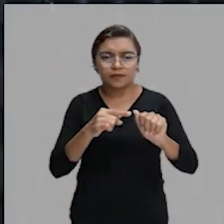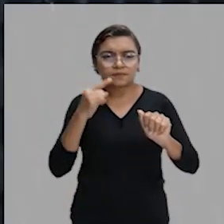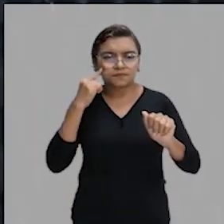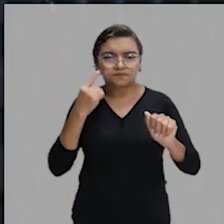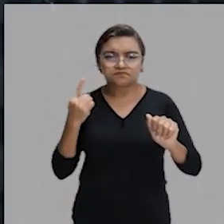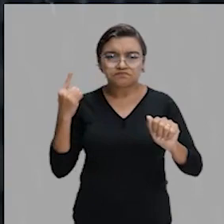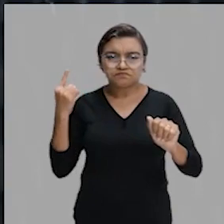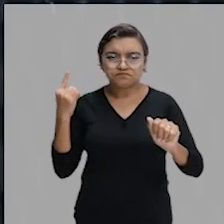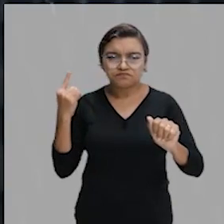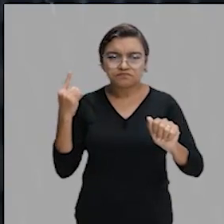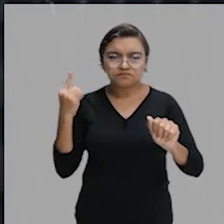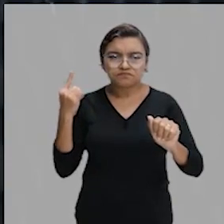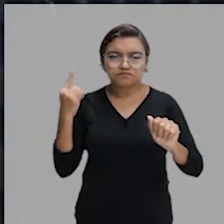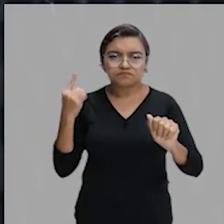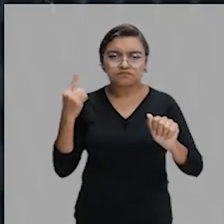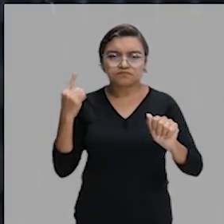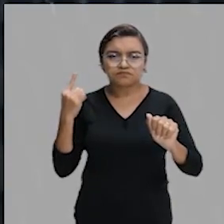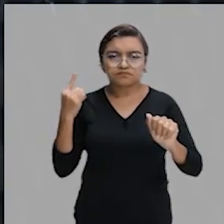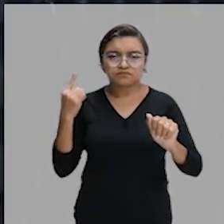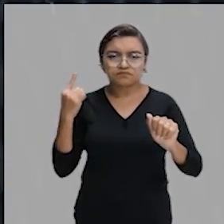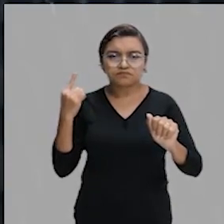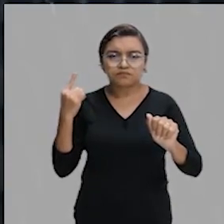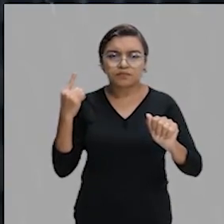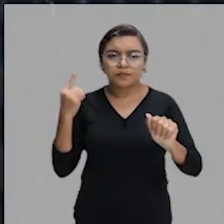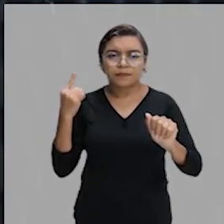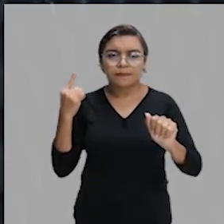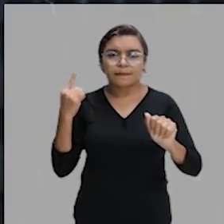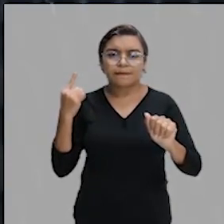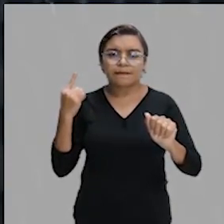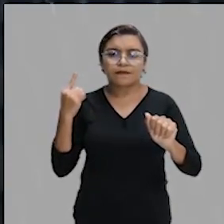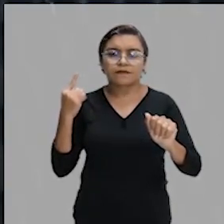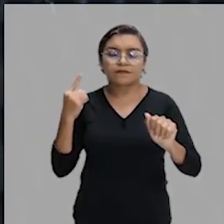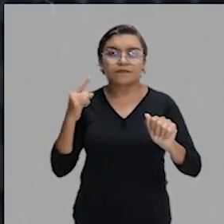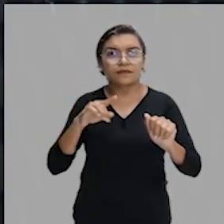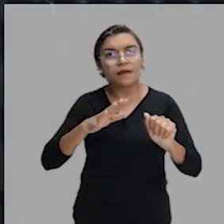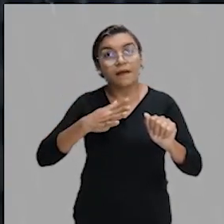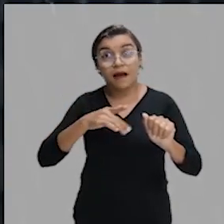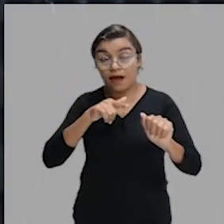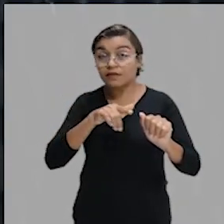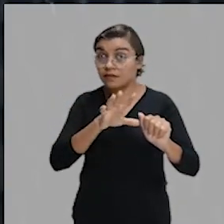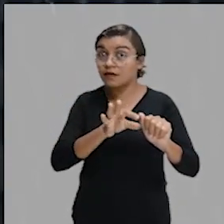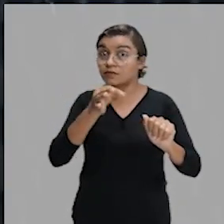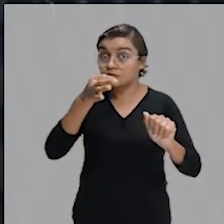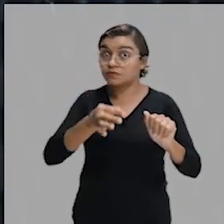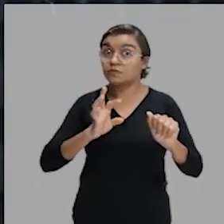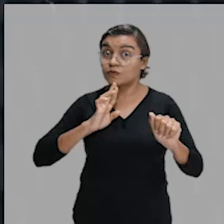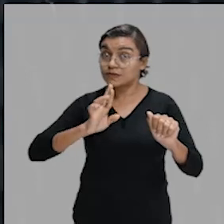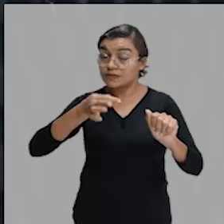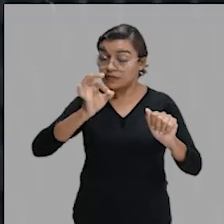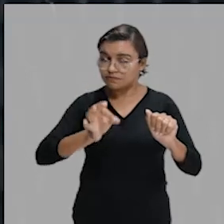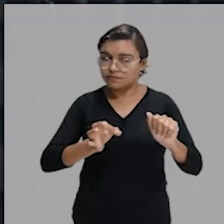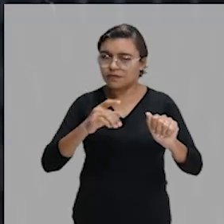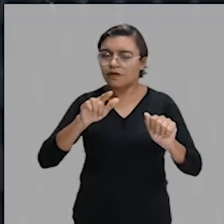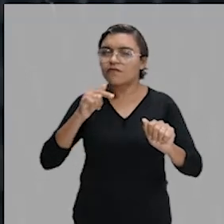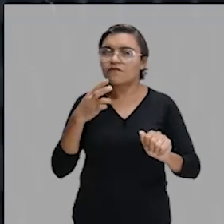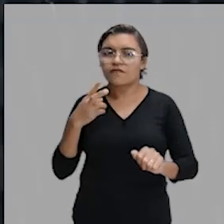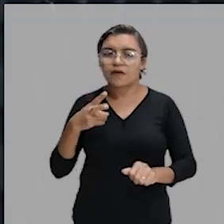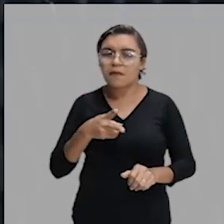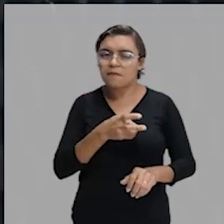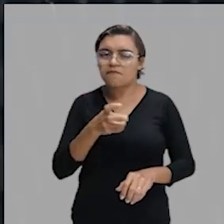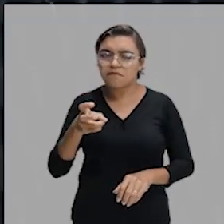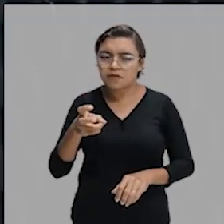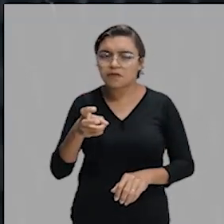Não contradição, certo. Terceiro excluído. Provavelmente a nossa letra A é a resposta. Mas vamos ver aqui as outras.